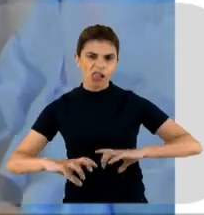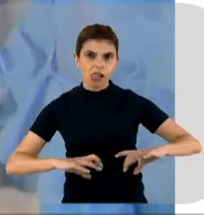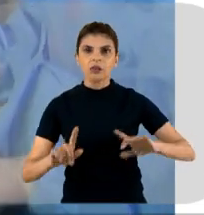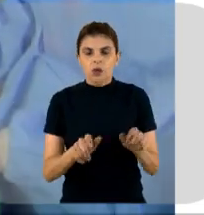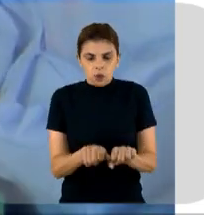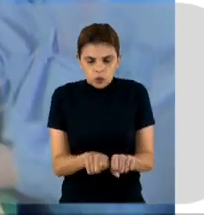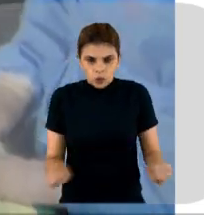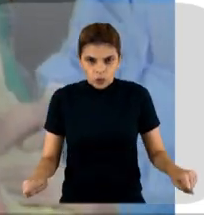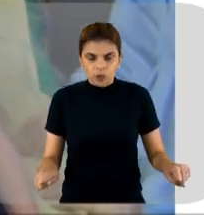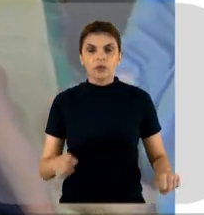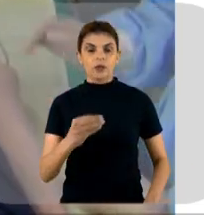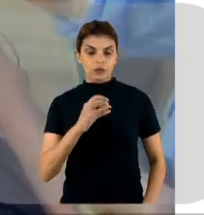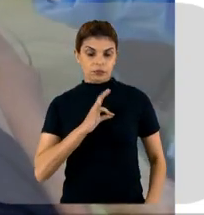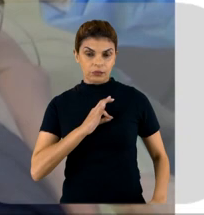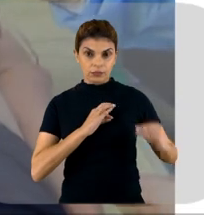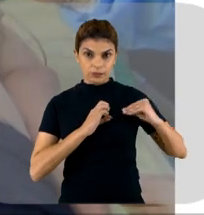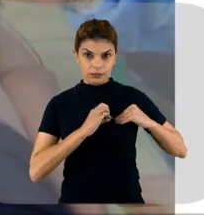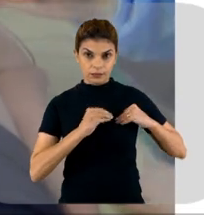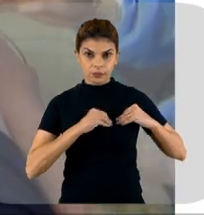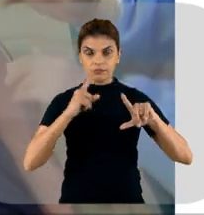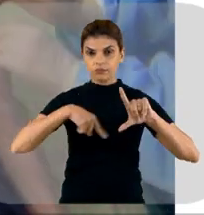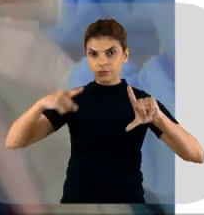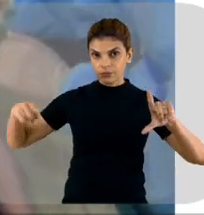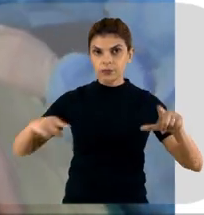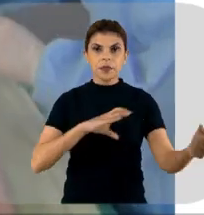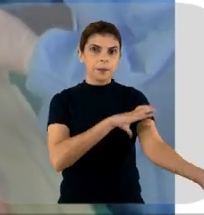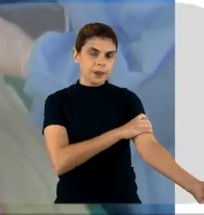no lençol, ser monitorizado